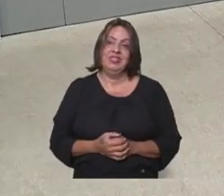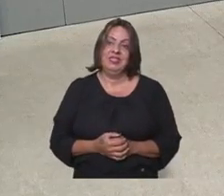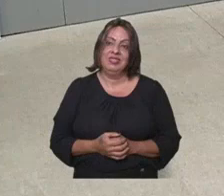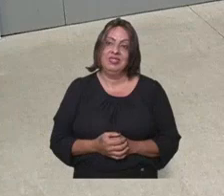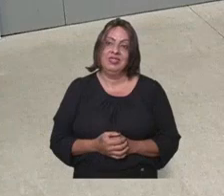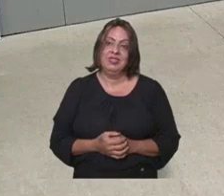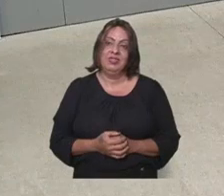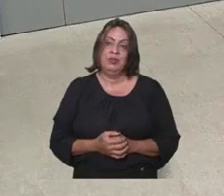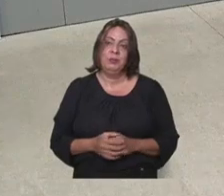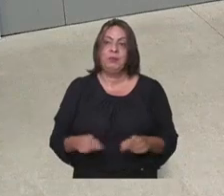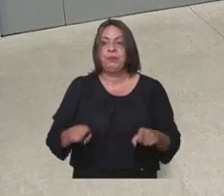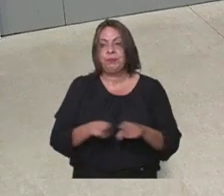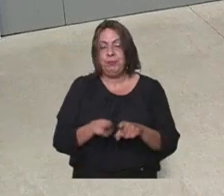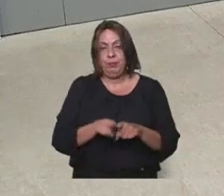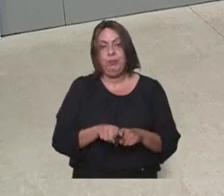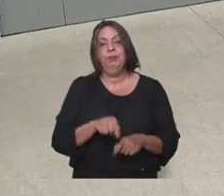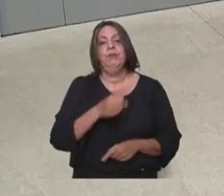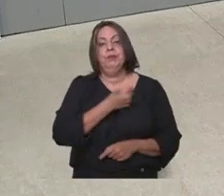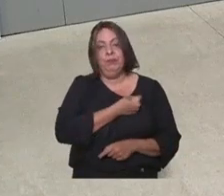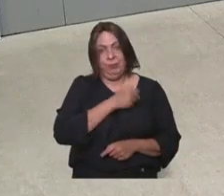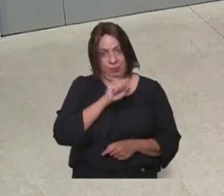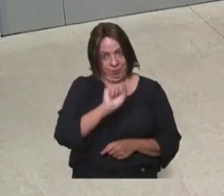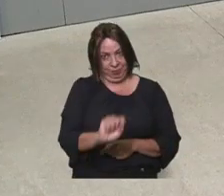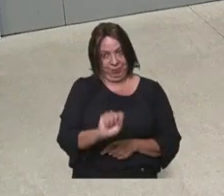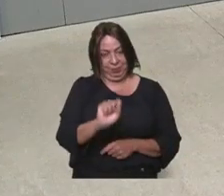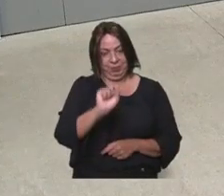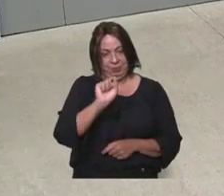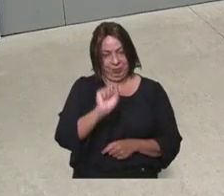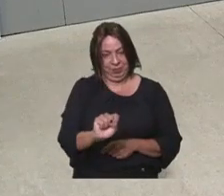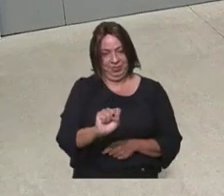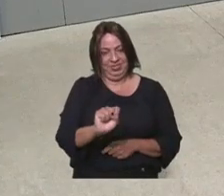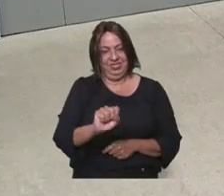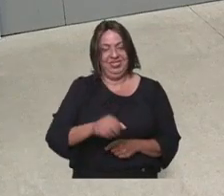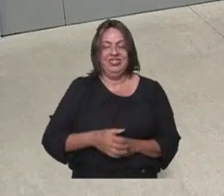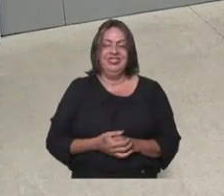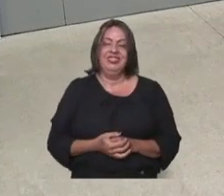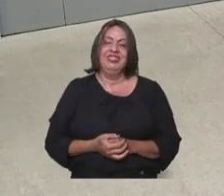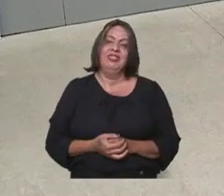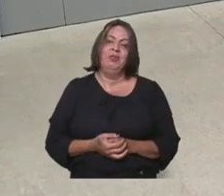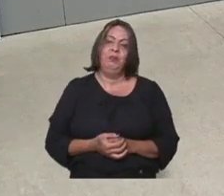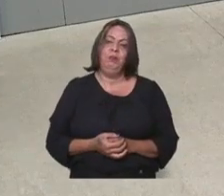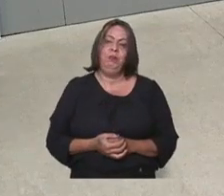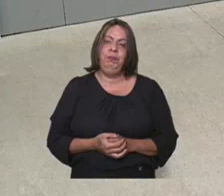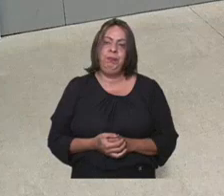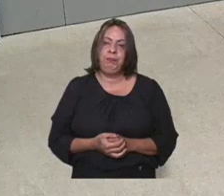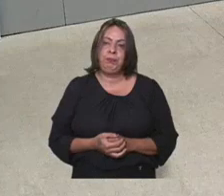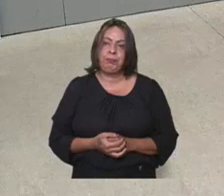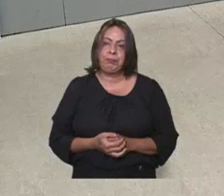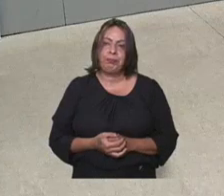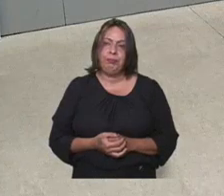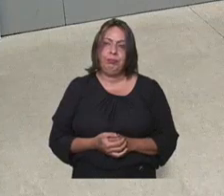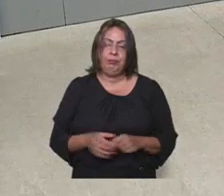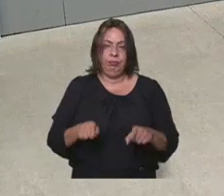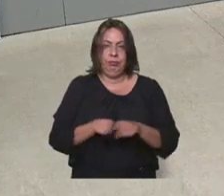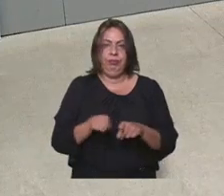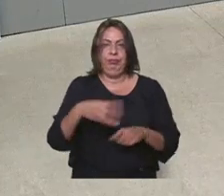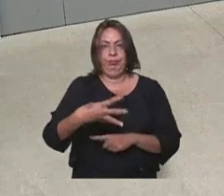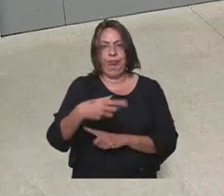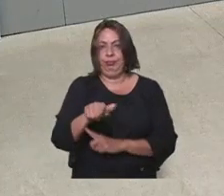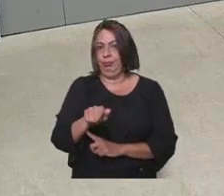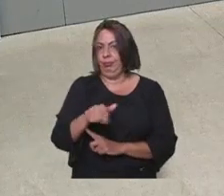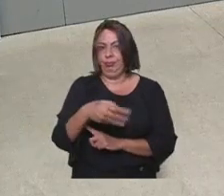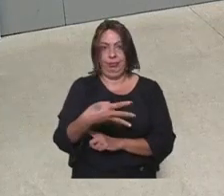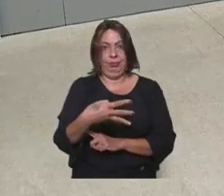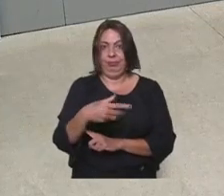gente chama número, número, número, número 8. 8 é a bolinha. Número 8. Número 8.